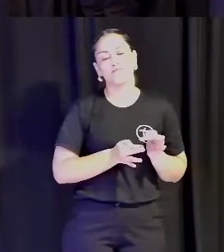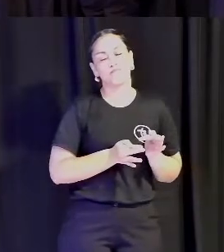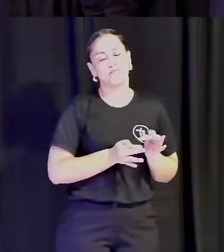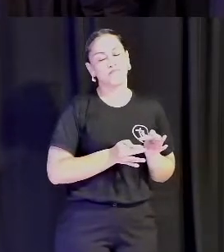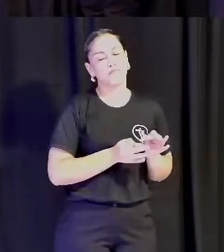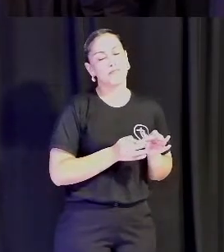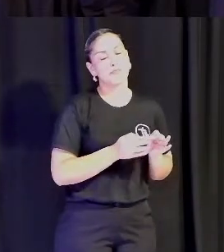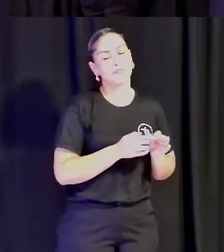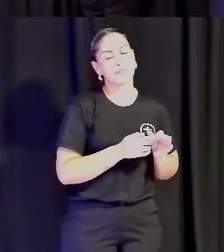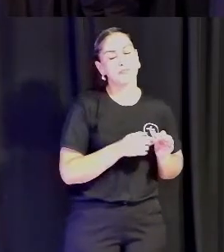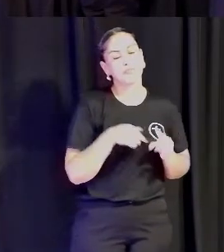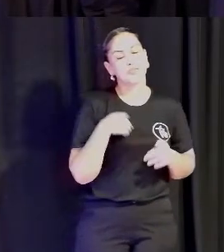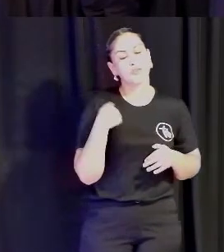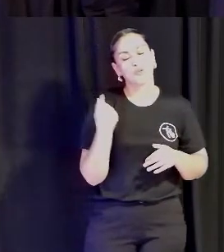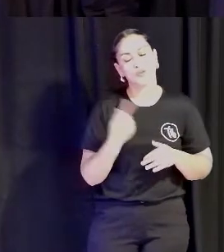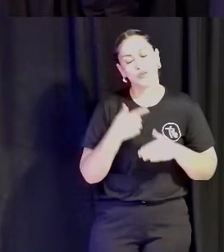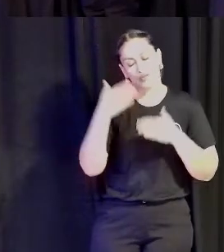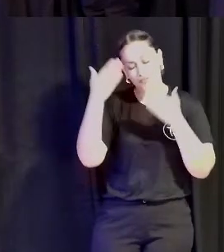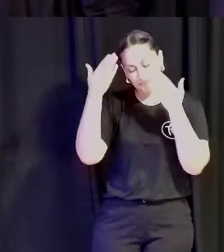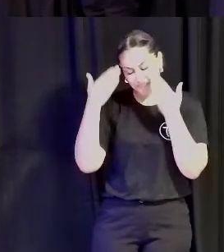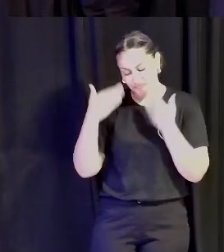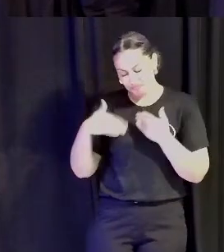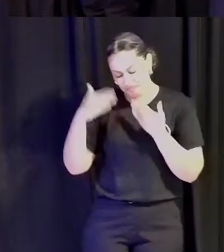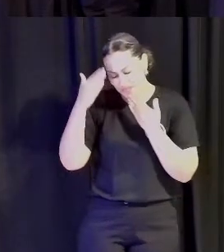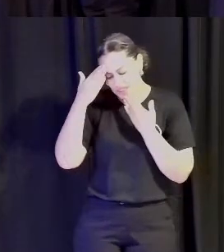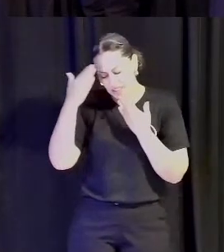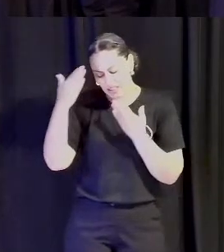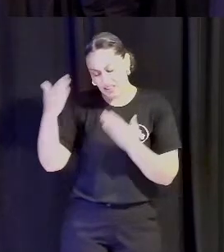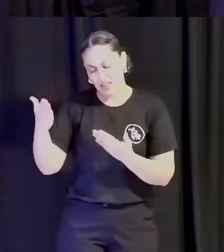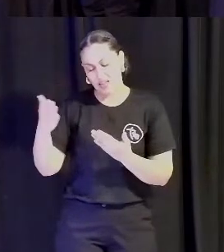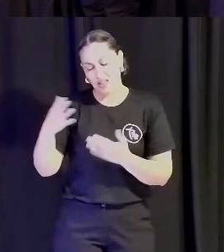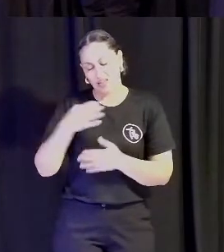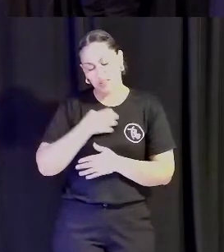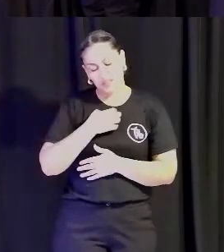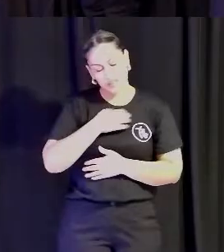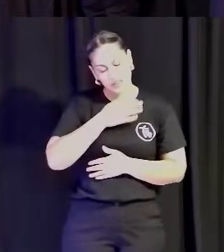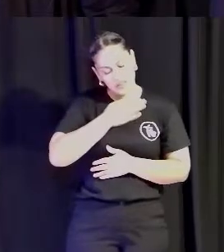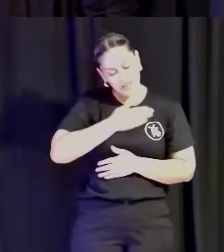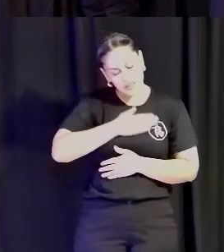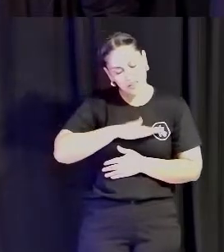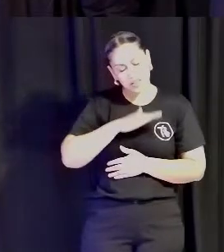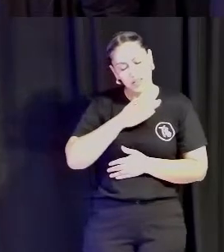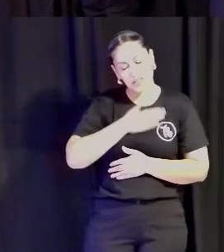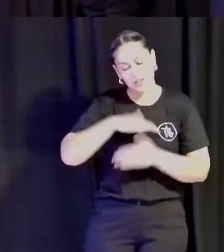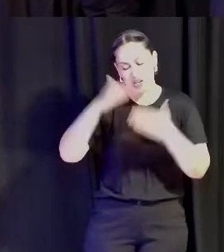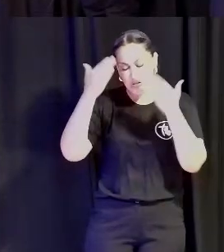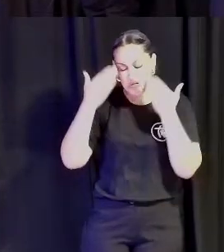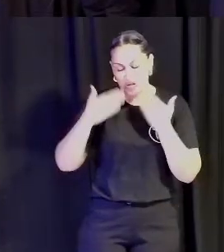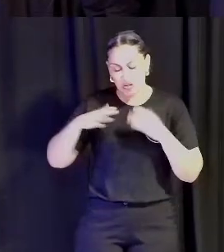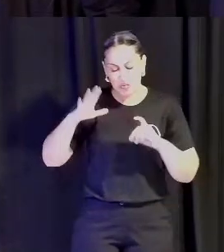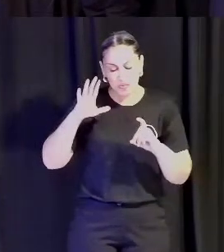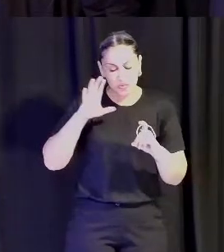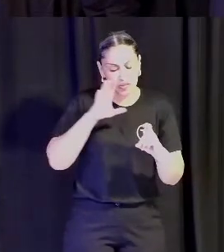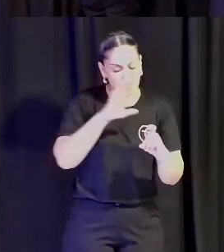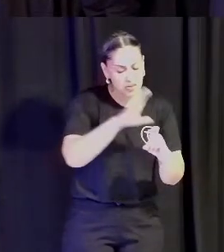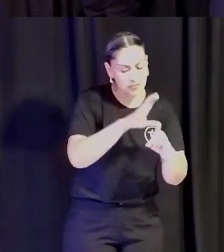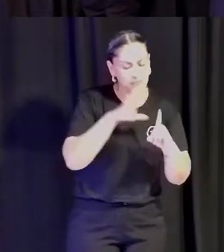que sejamos gratos, que estejamos satisfeitos, que sejamos